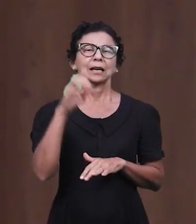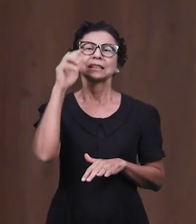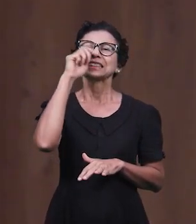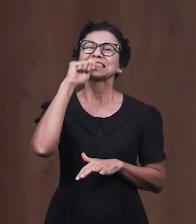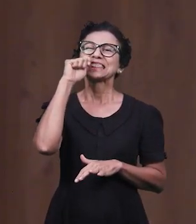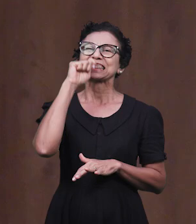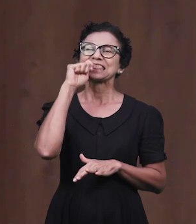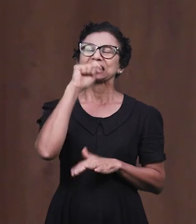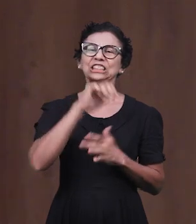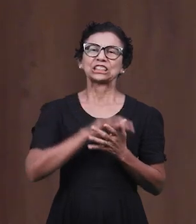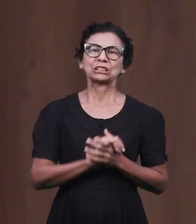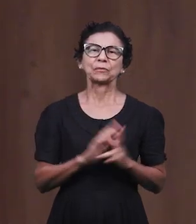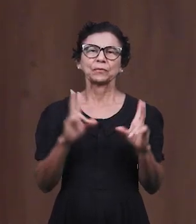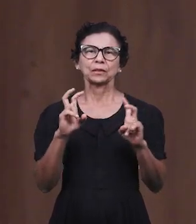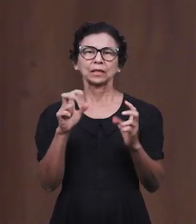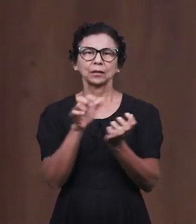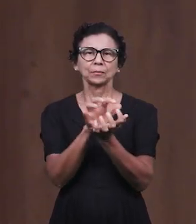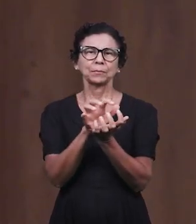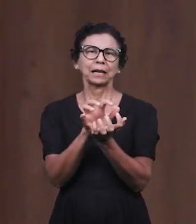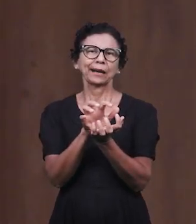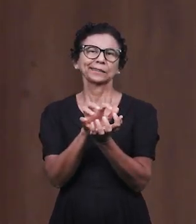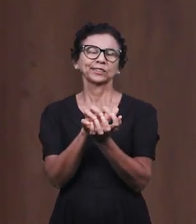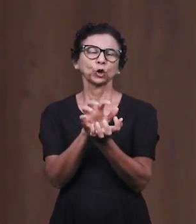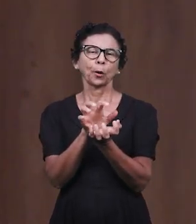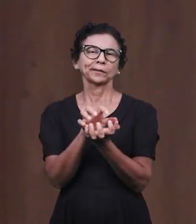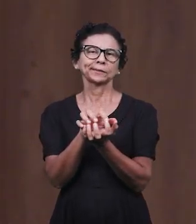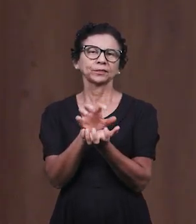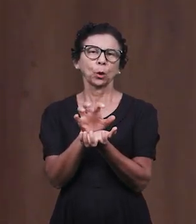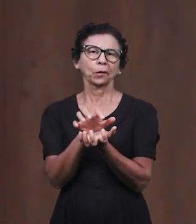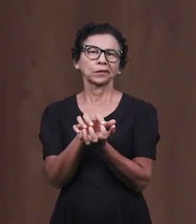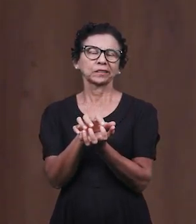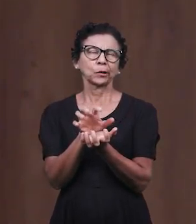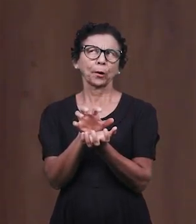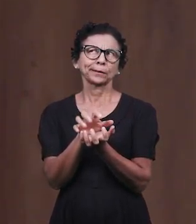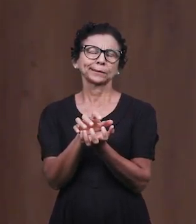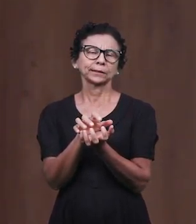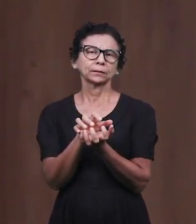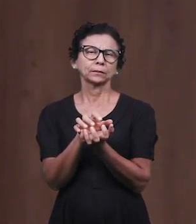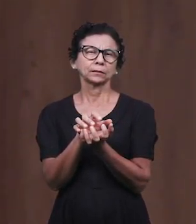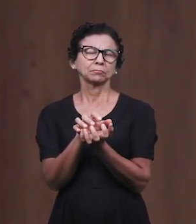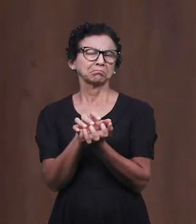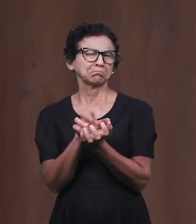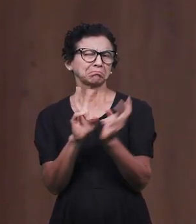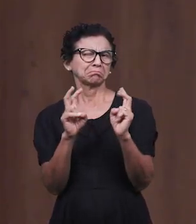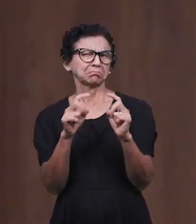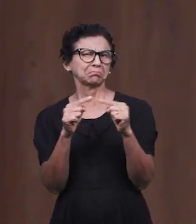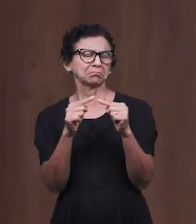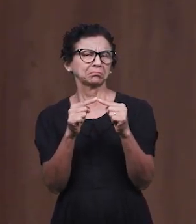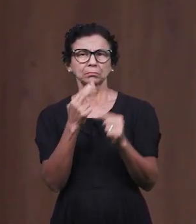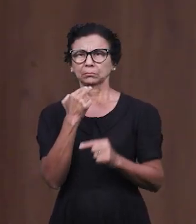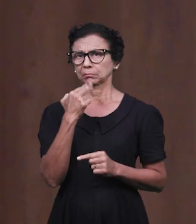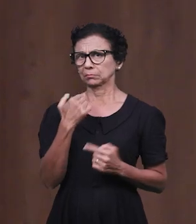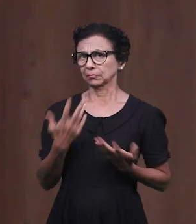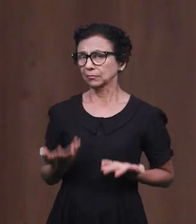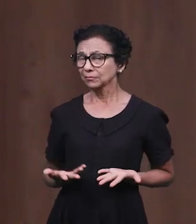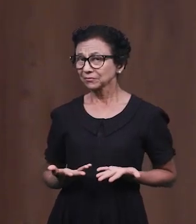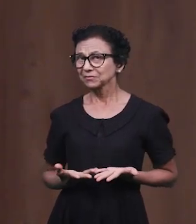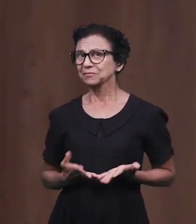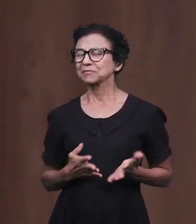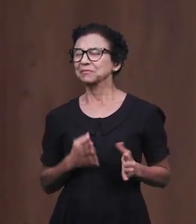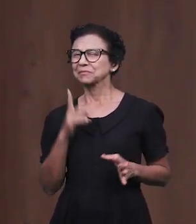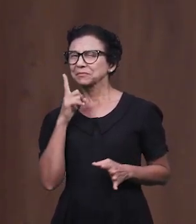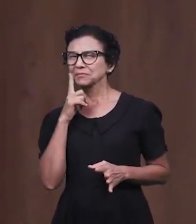área da odontologia sobre o tema mastigação. Será que esse tema tem alguma coisa a ver com